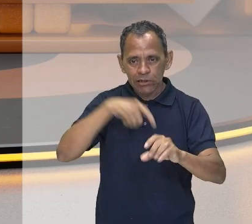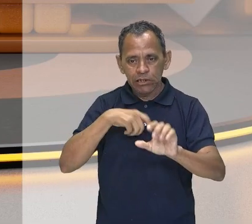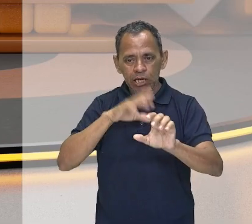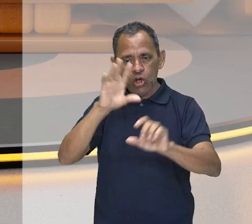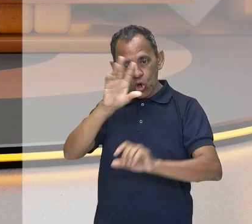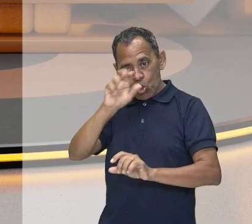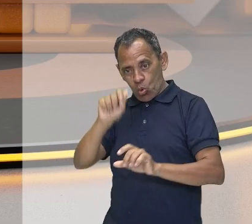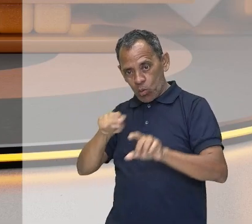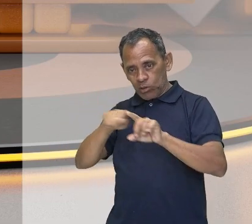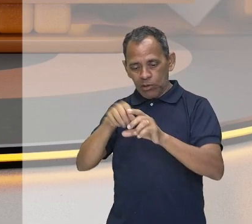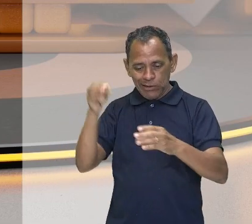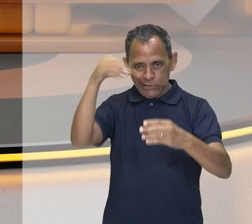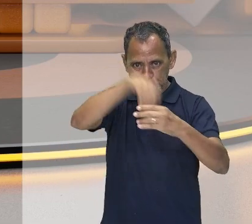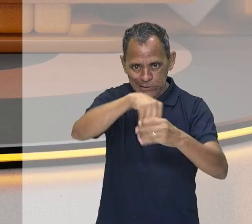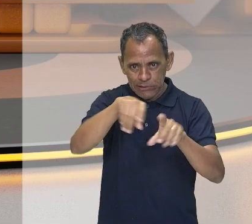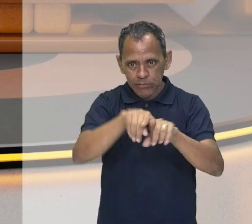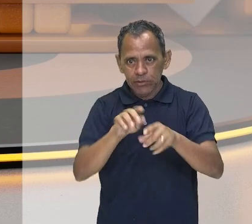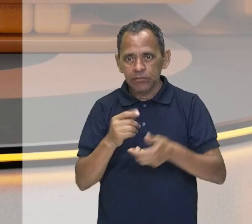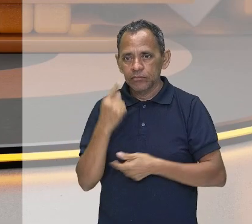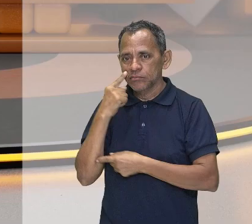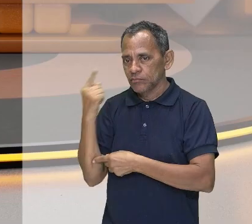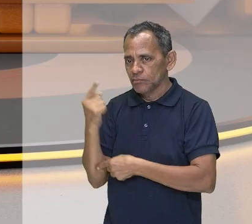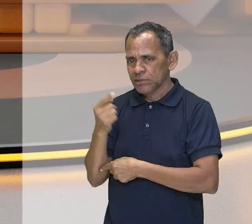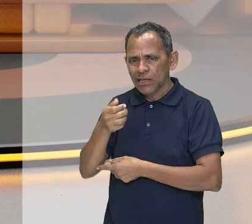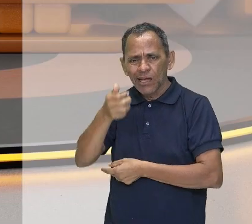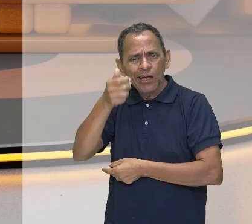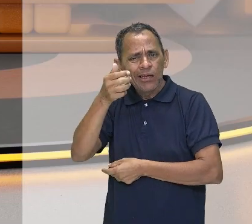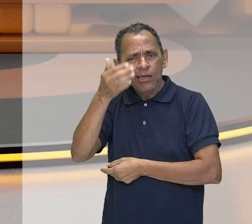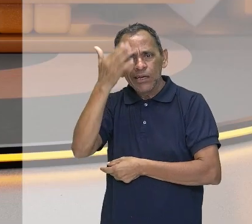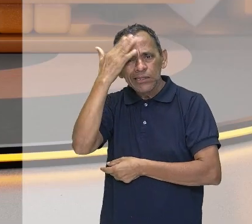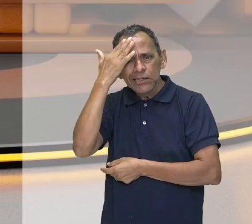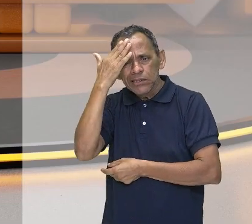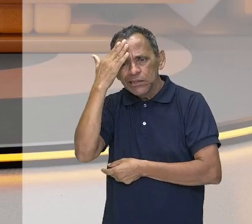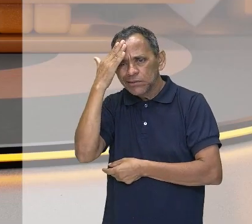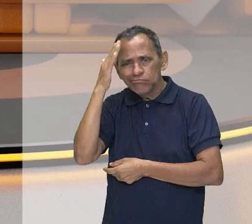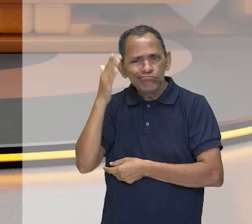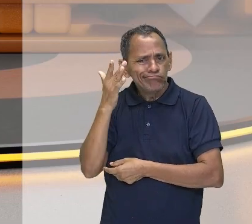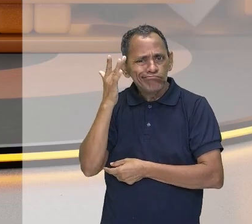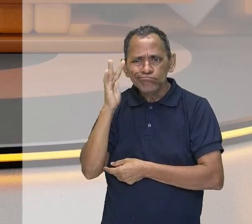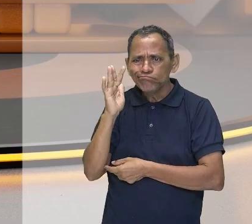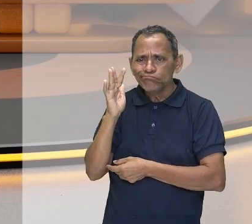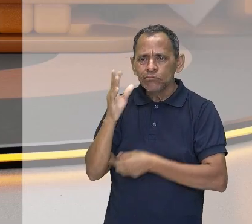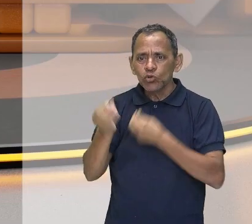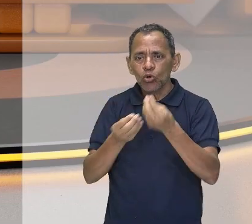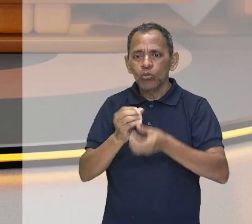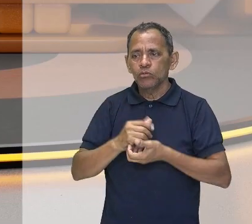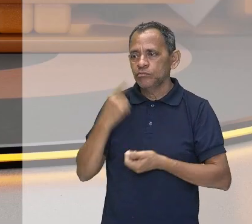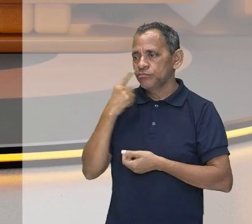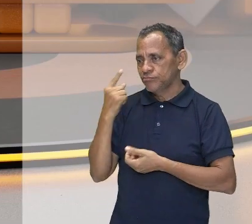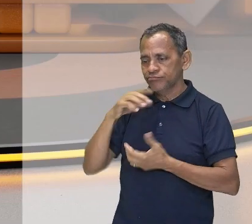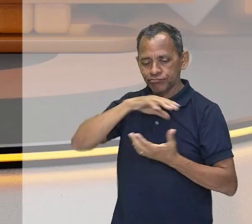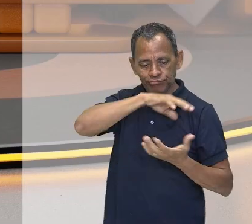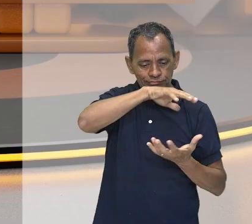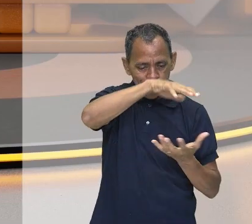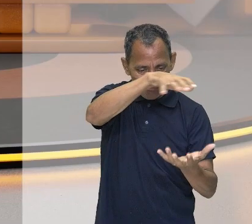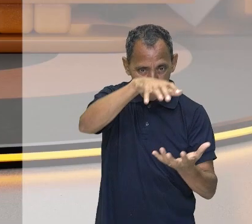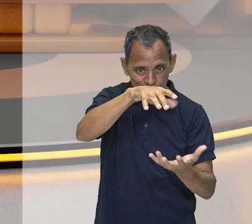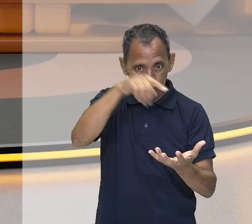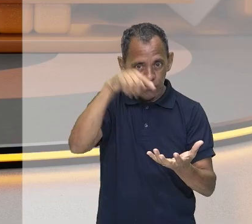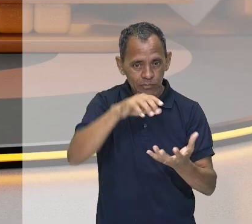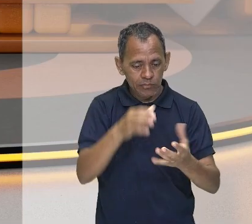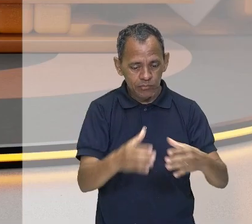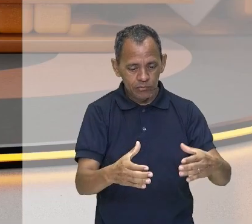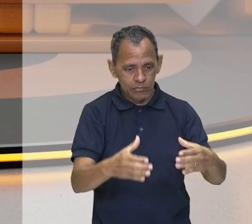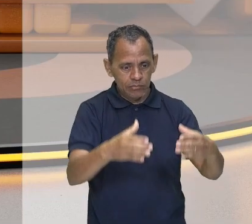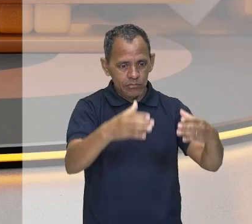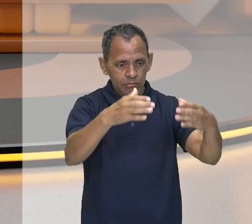Professor, não consegui entender. Acompanhe aqui a imagem comigo. Estão vendo aqui a Terra envolvida por uma estrutura cilíndrica, bem aqui. E aqui